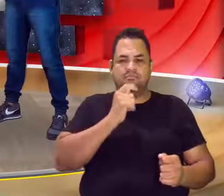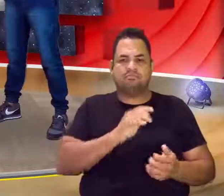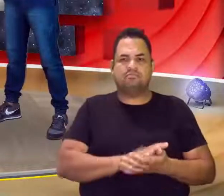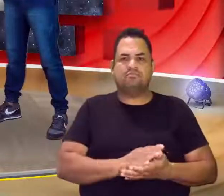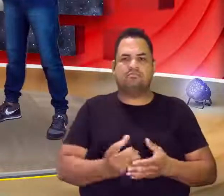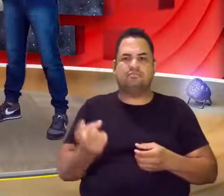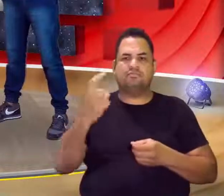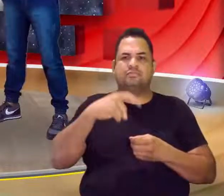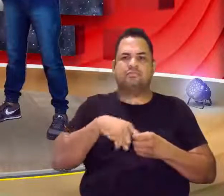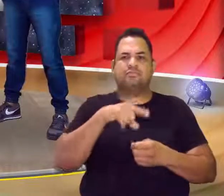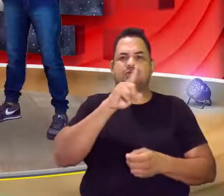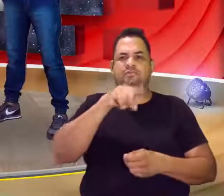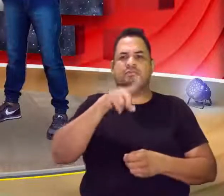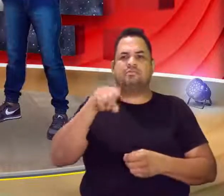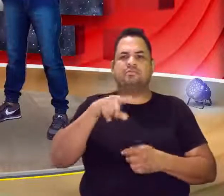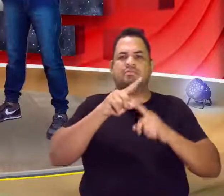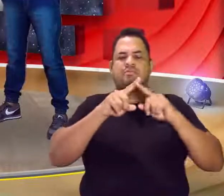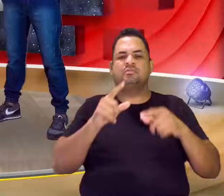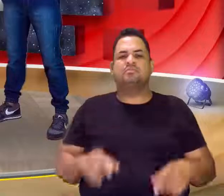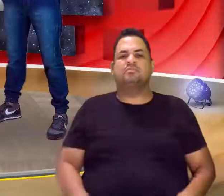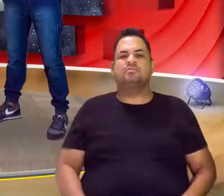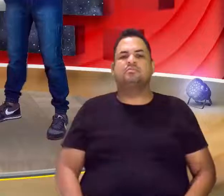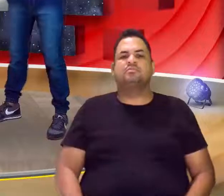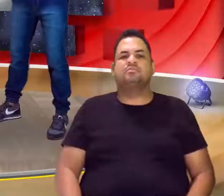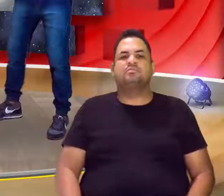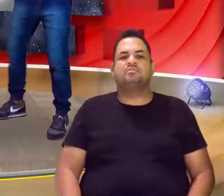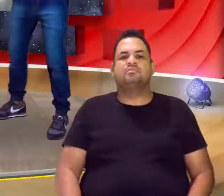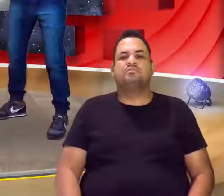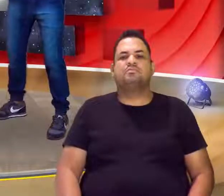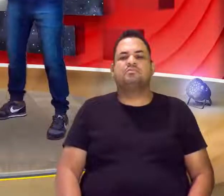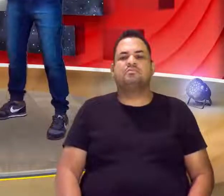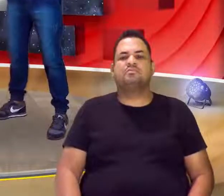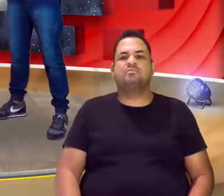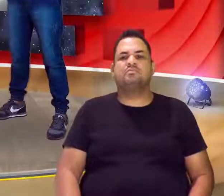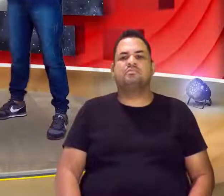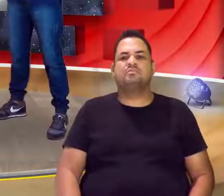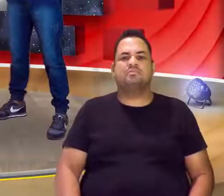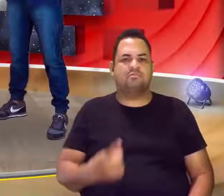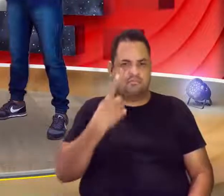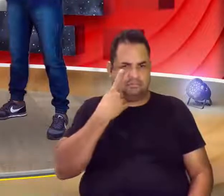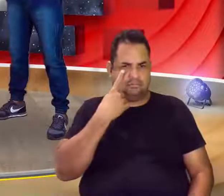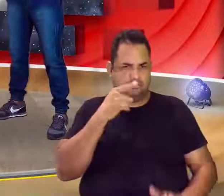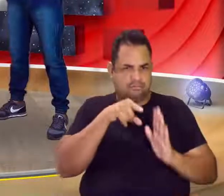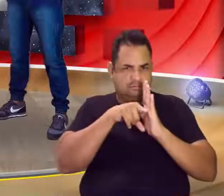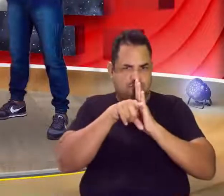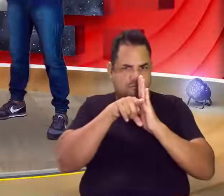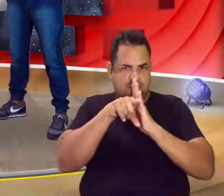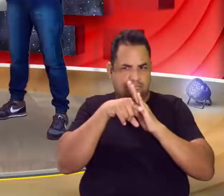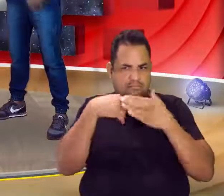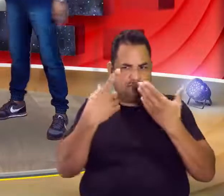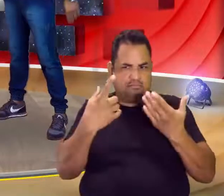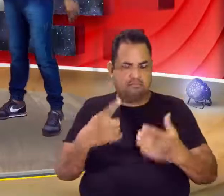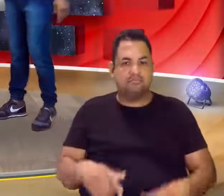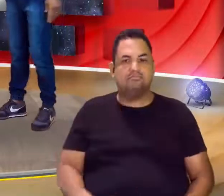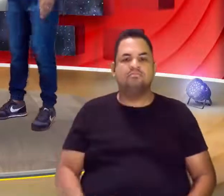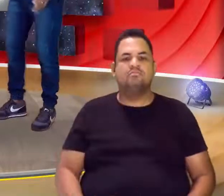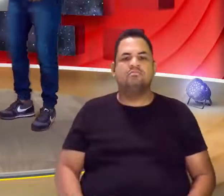volta no gráfico, rapidinho, a tabela, rapidinho. Bora voltar lá. Analisa aí, presta atenção. Que? Olha aqui,